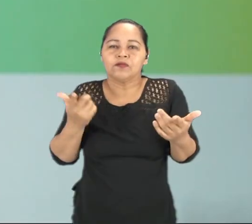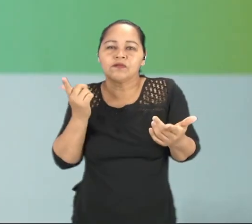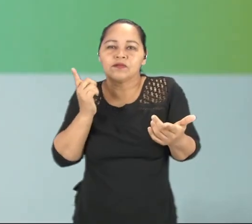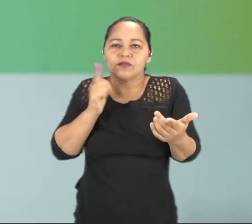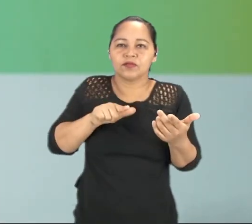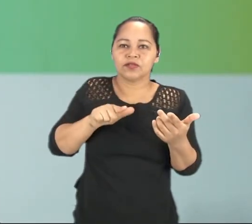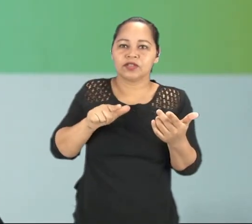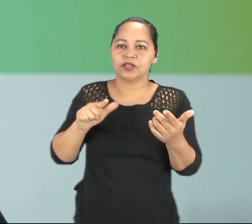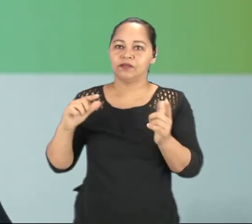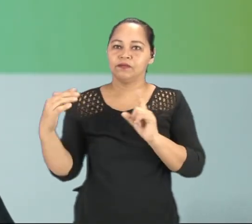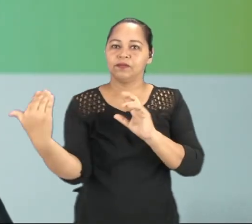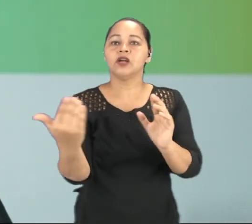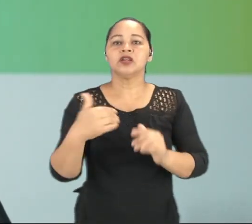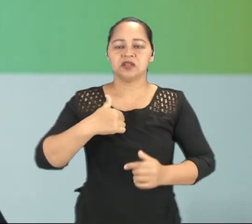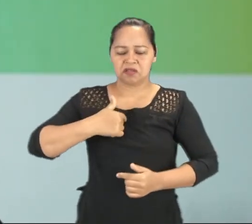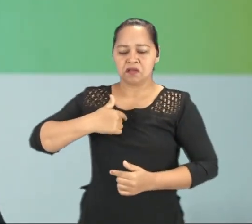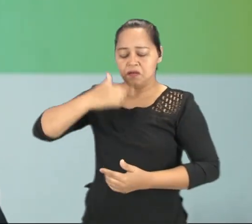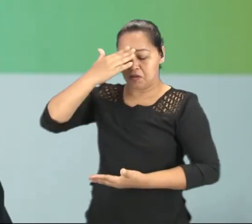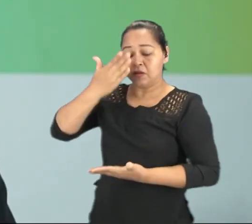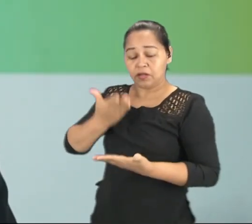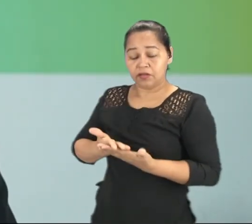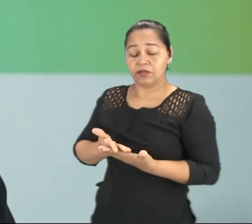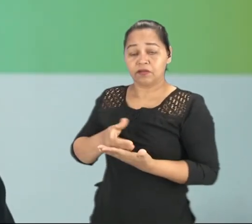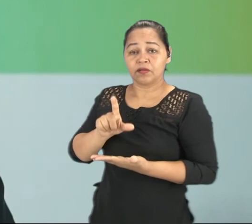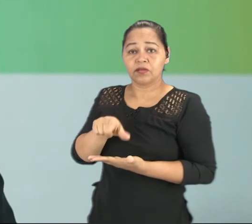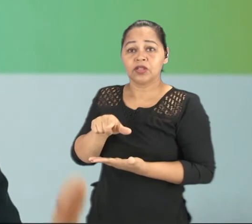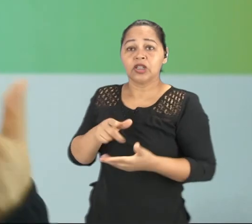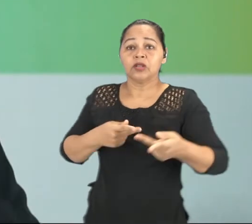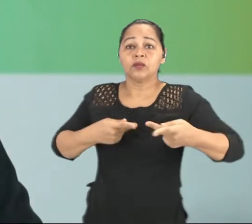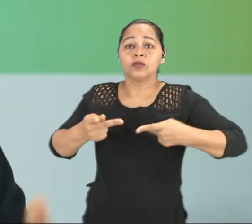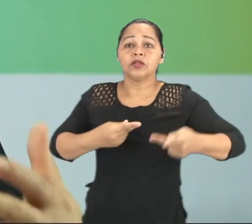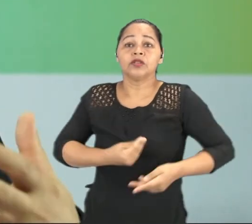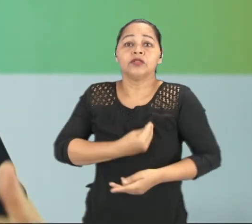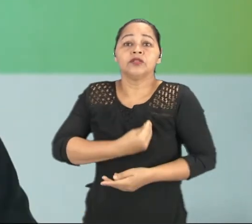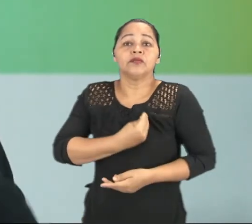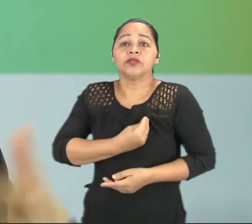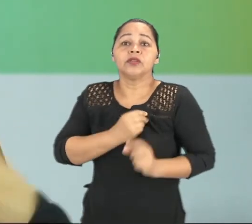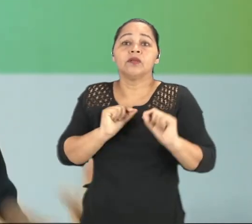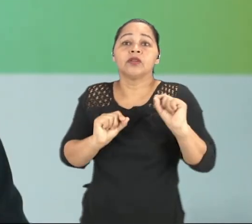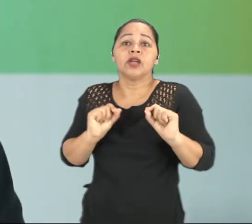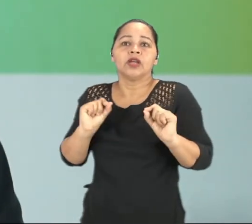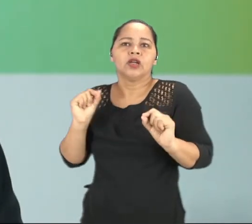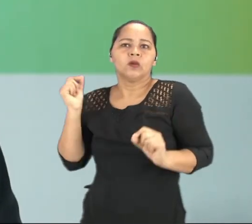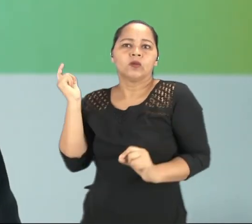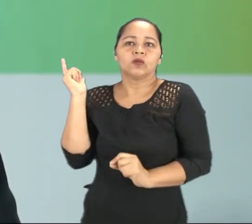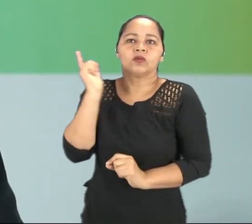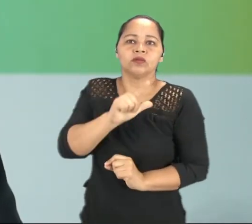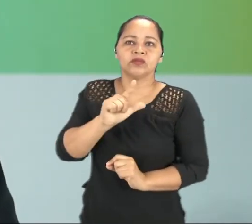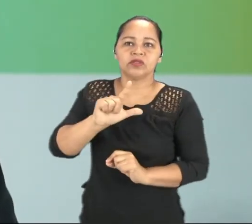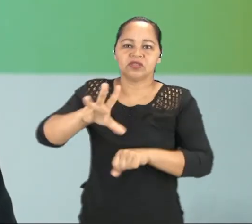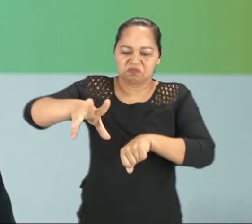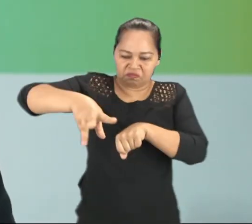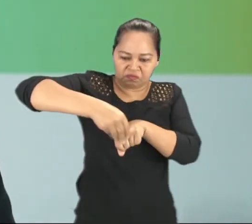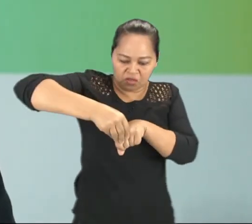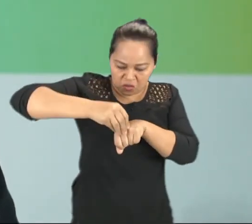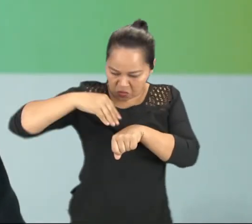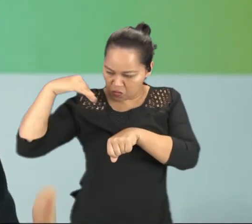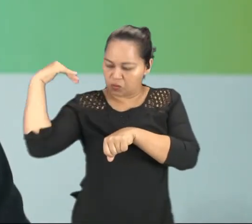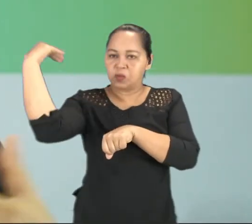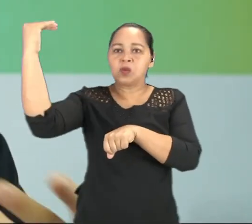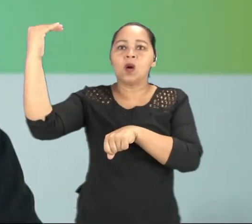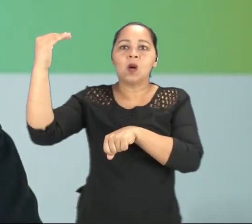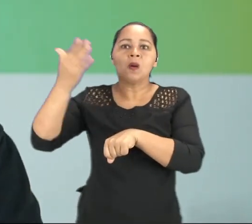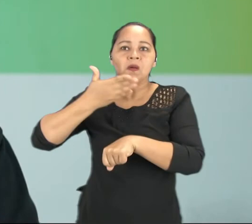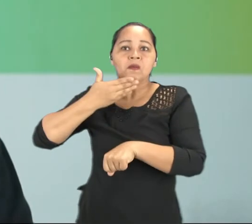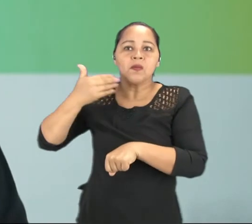eu acredito muito nisso, né? Eu acho que a importância do projeto de vida é conseguir ter esse autoconhecimento e também quando